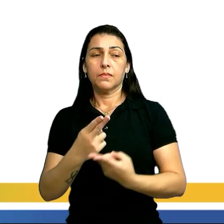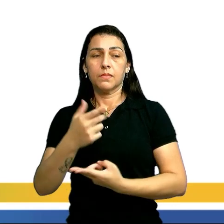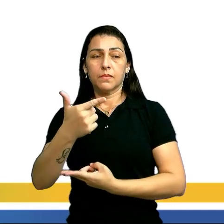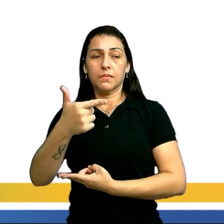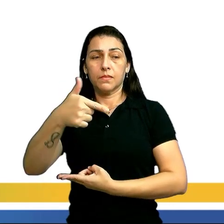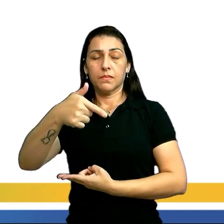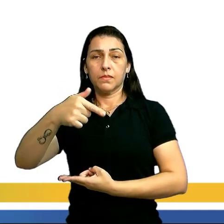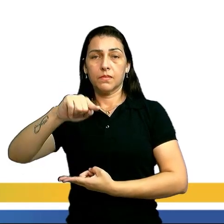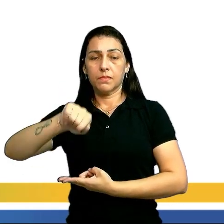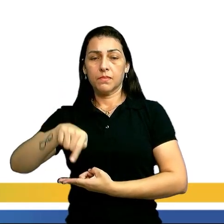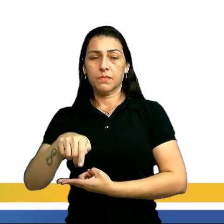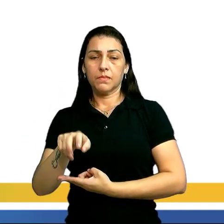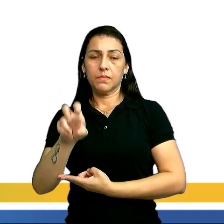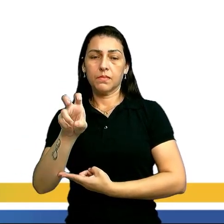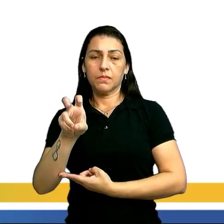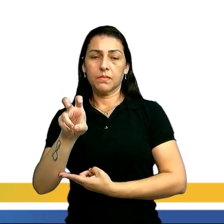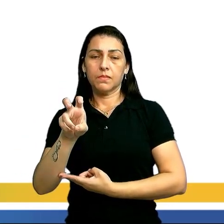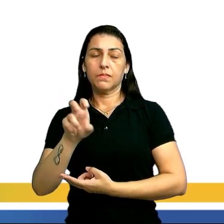X é igual a